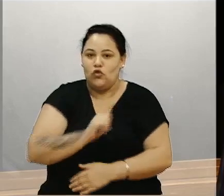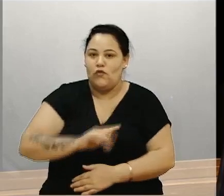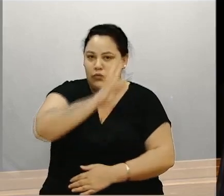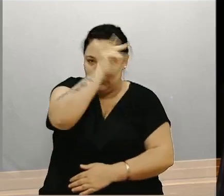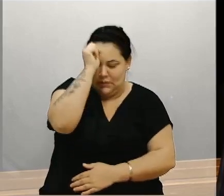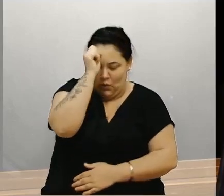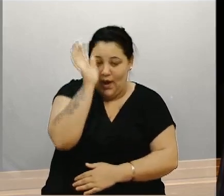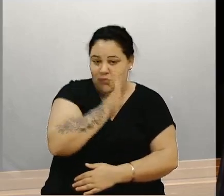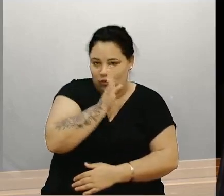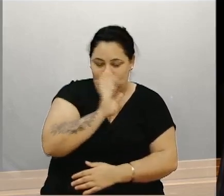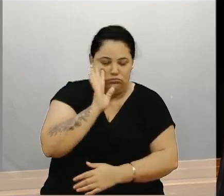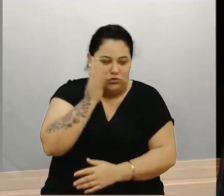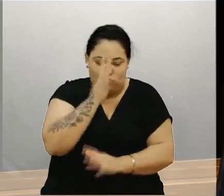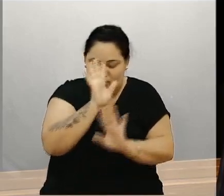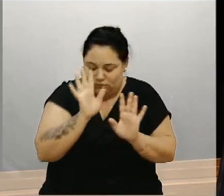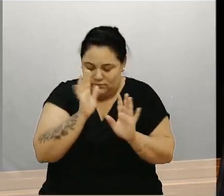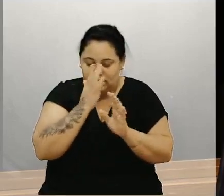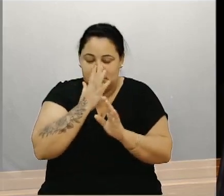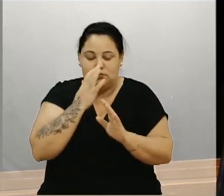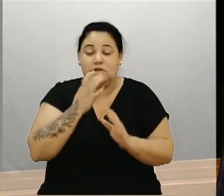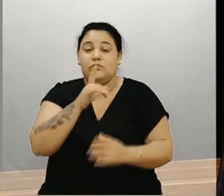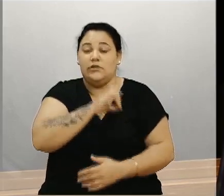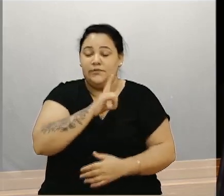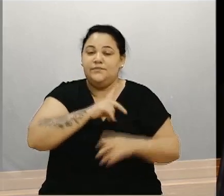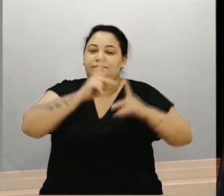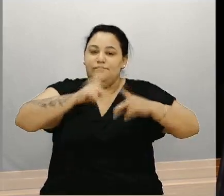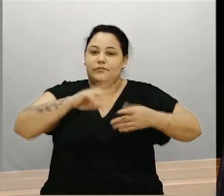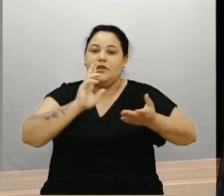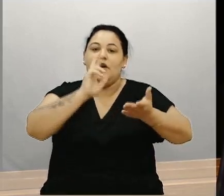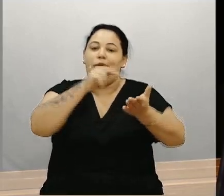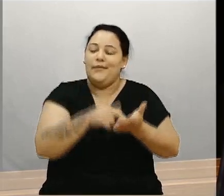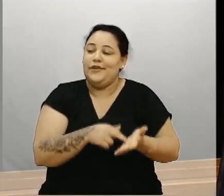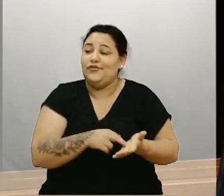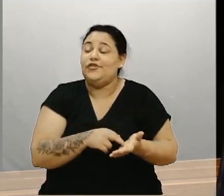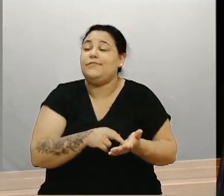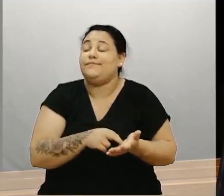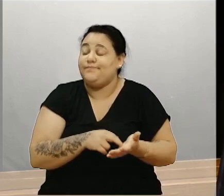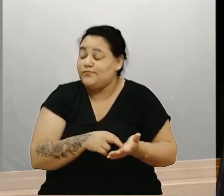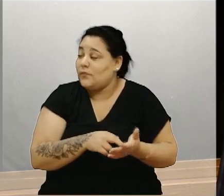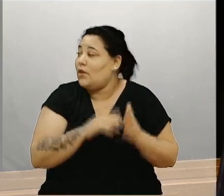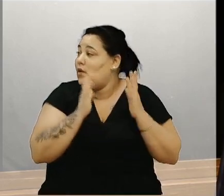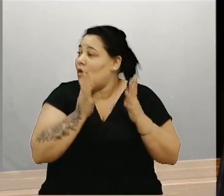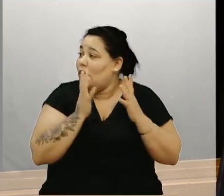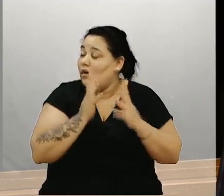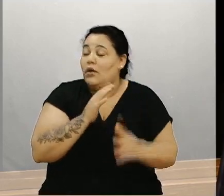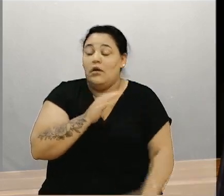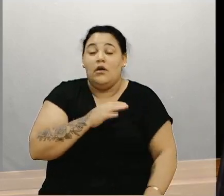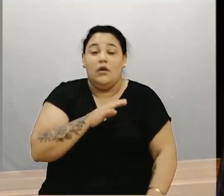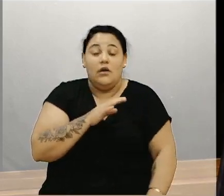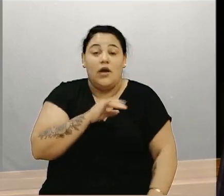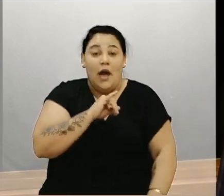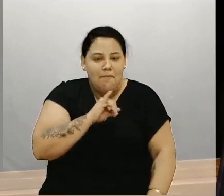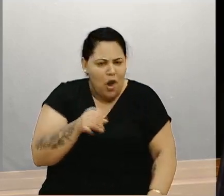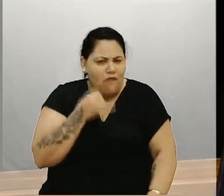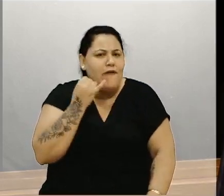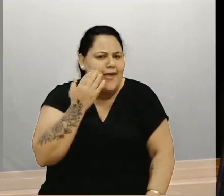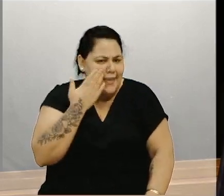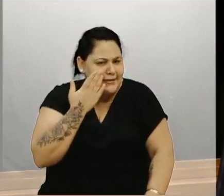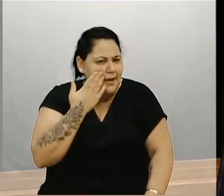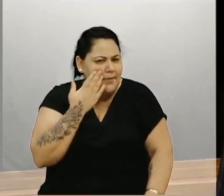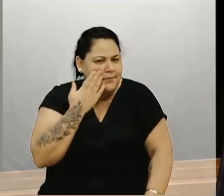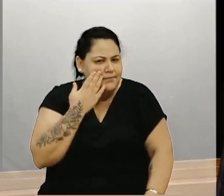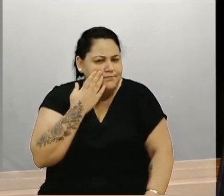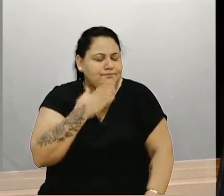municipal. Então, tem gente que realmente é oportunista. Eu também queria comentar que